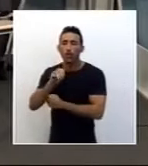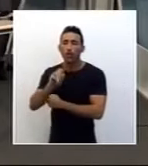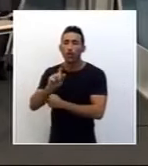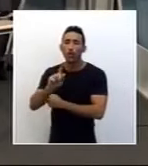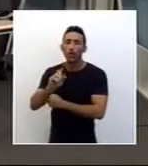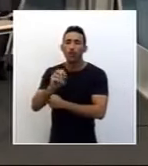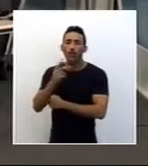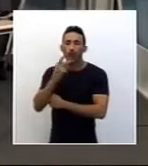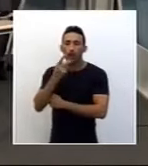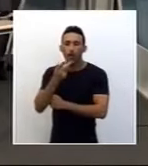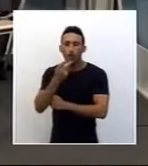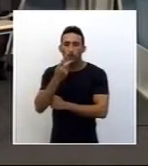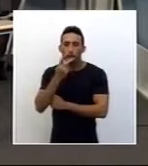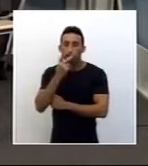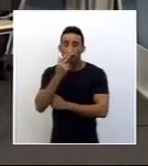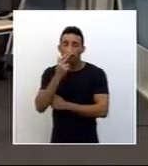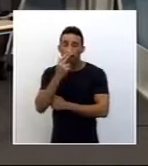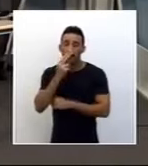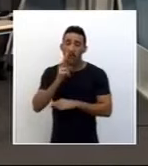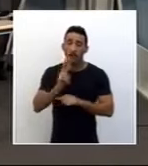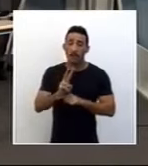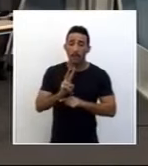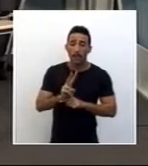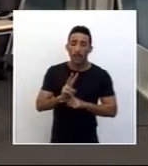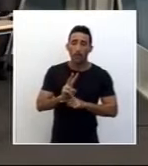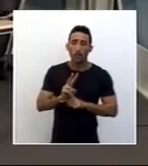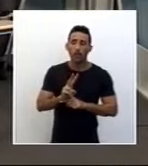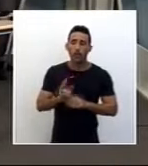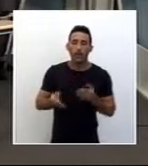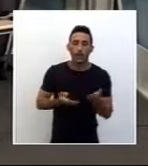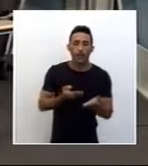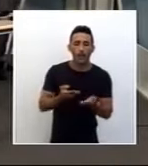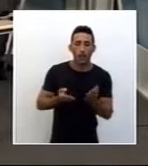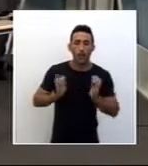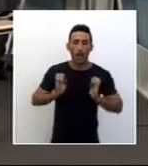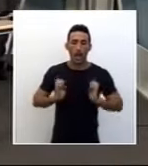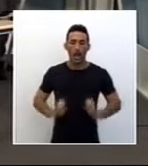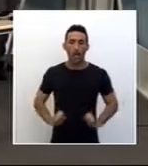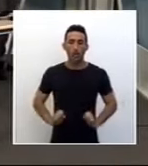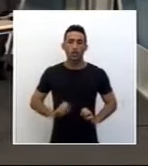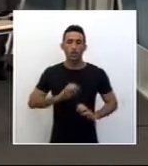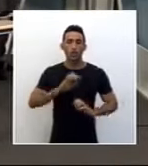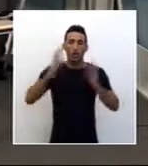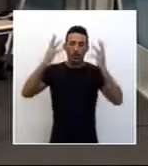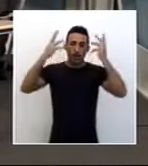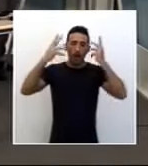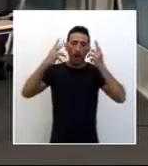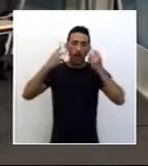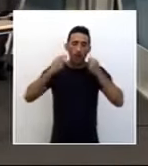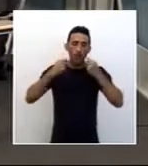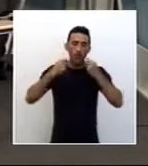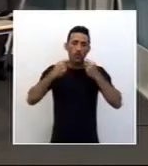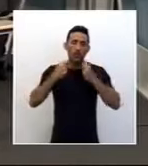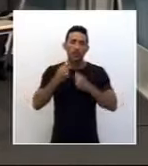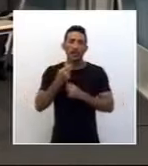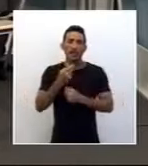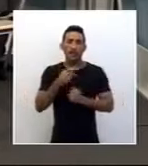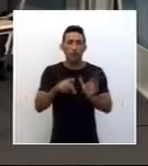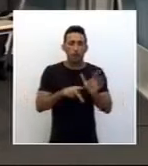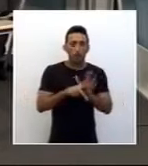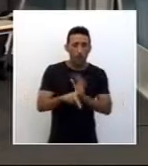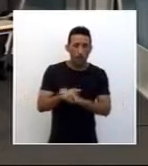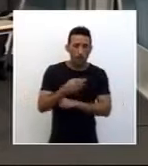pinta é o tratamento ético dos animais E alguém deu uma resposta completa aí em inglês